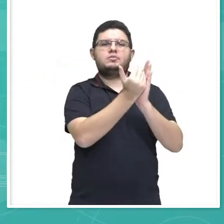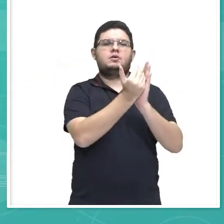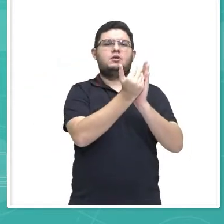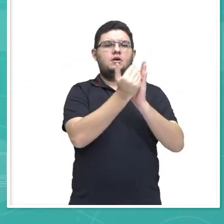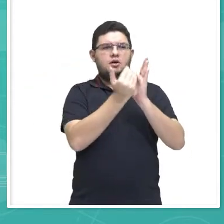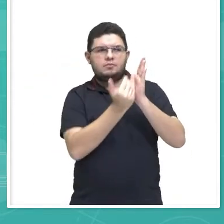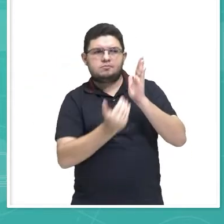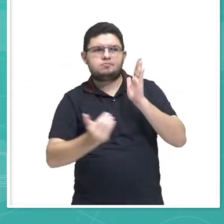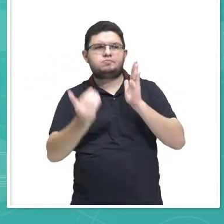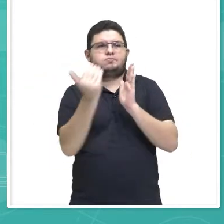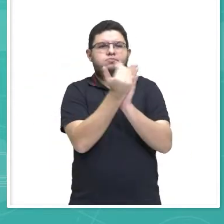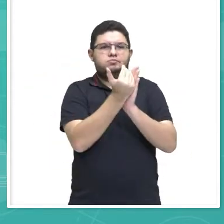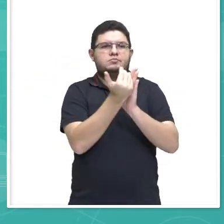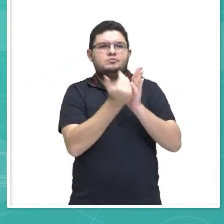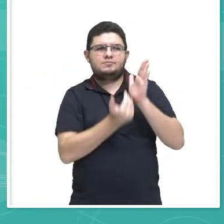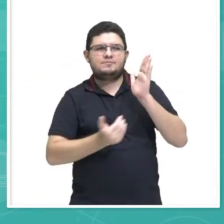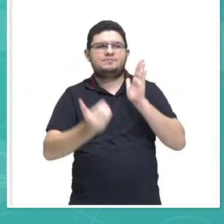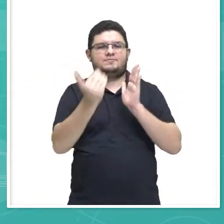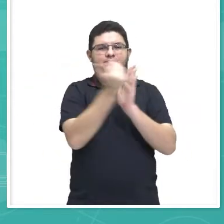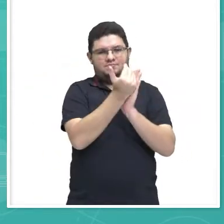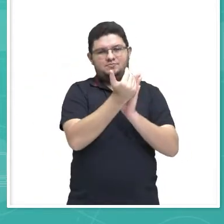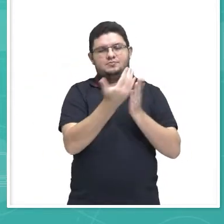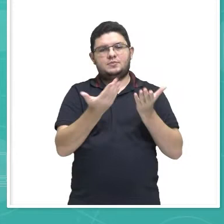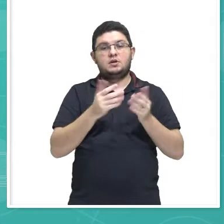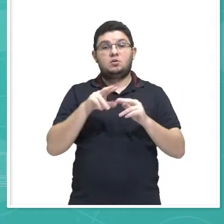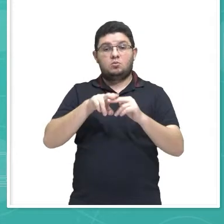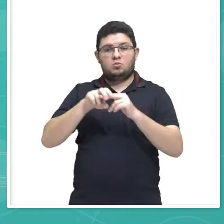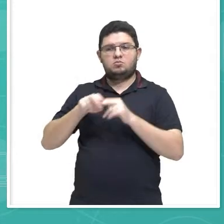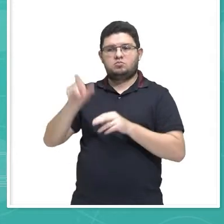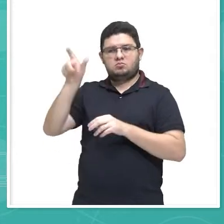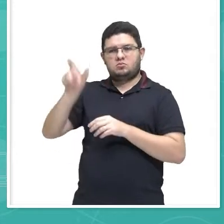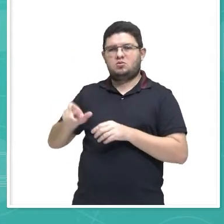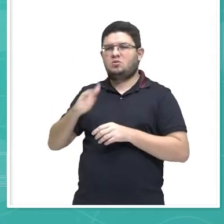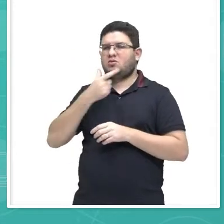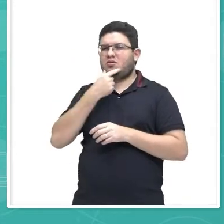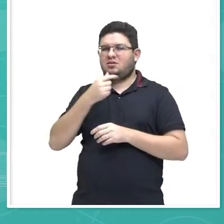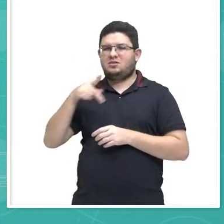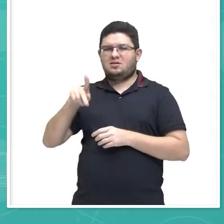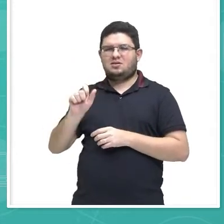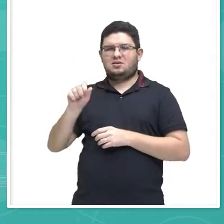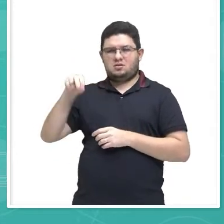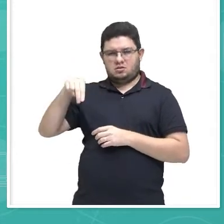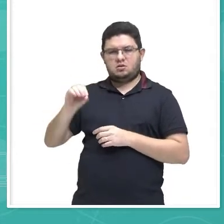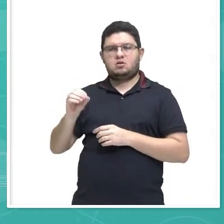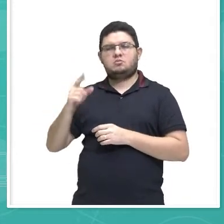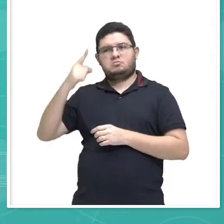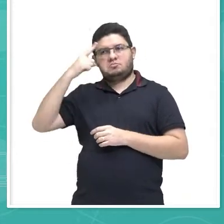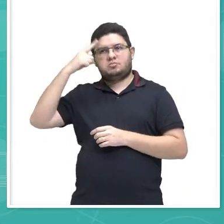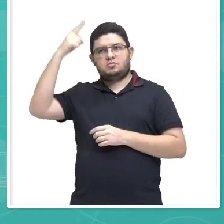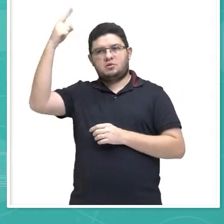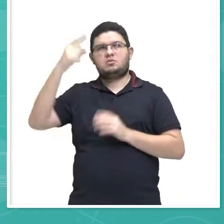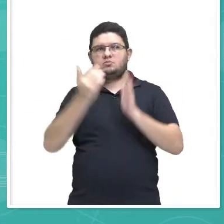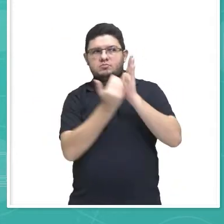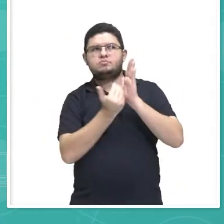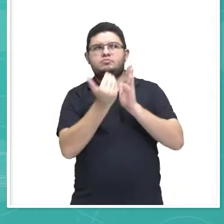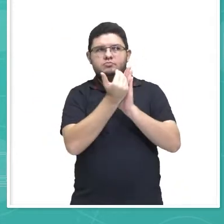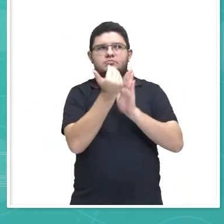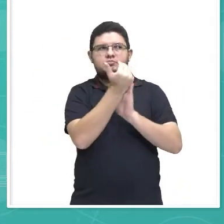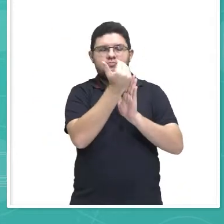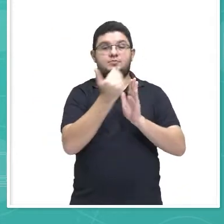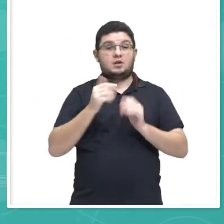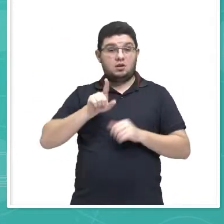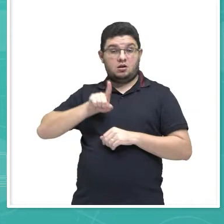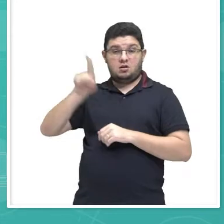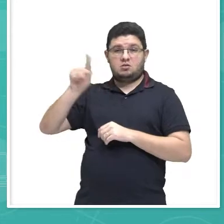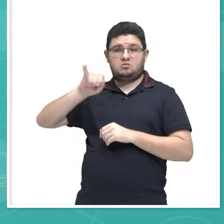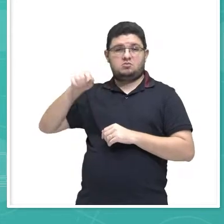criou aí as formas de graduação. Geralmente para os orientais, né, os asiáticos, não existia isso daí. Ou você